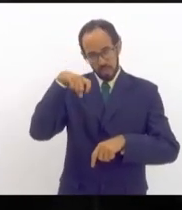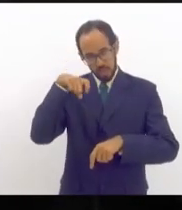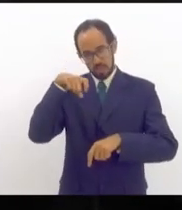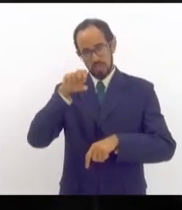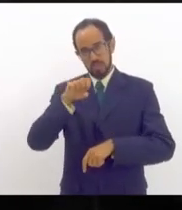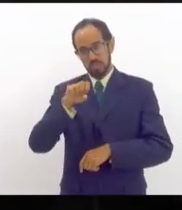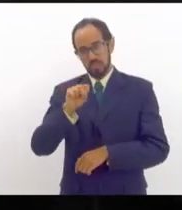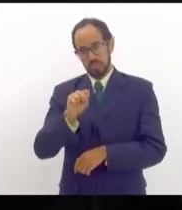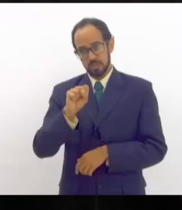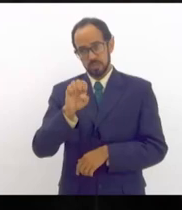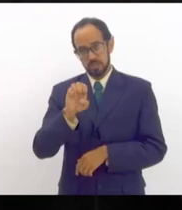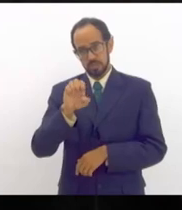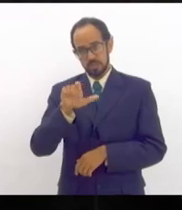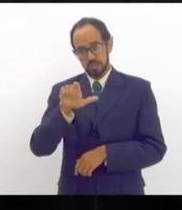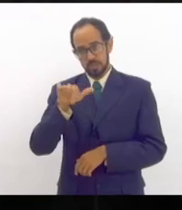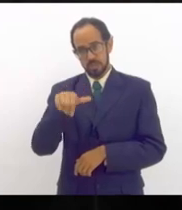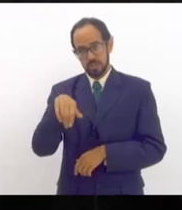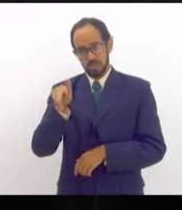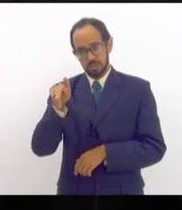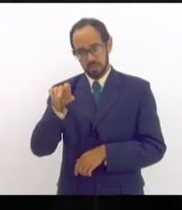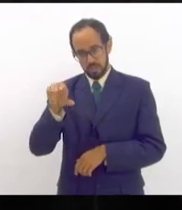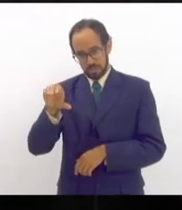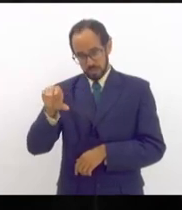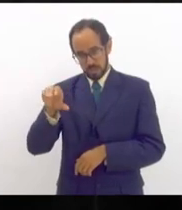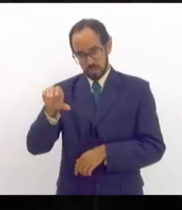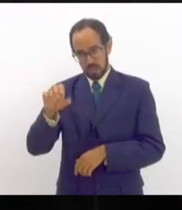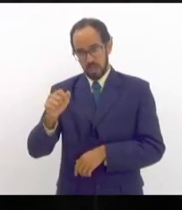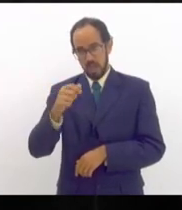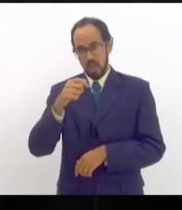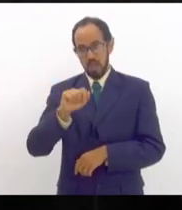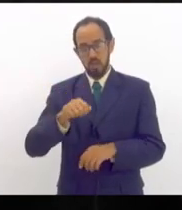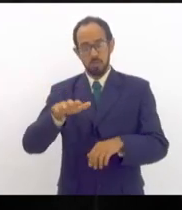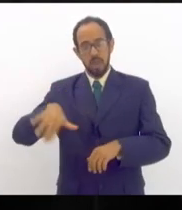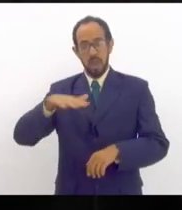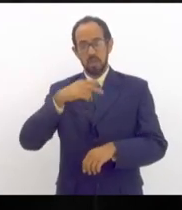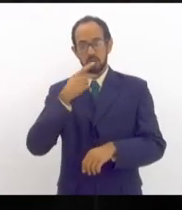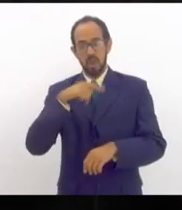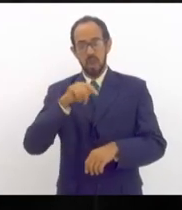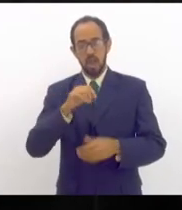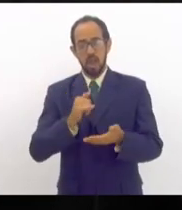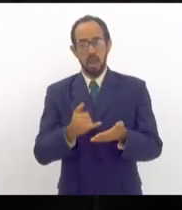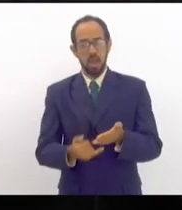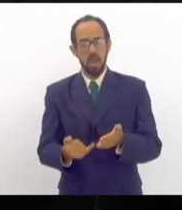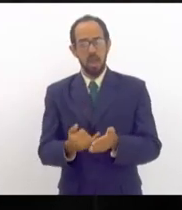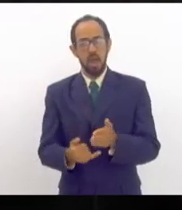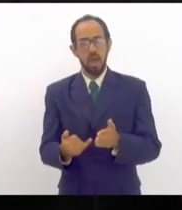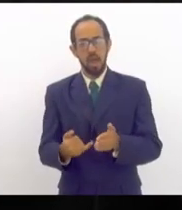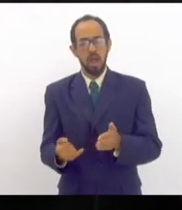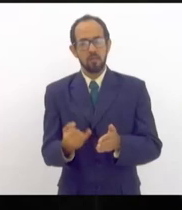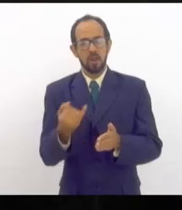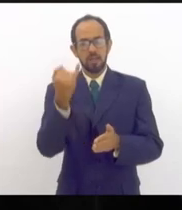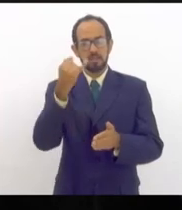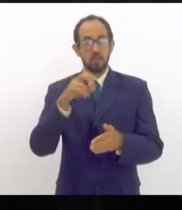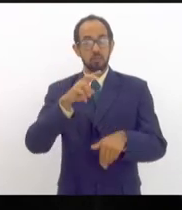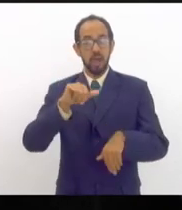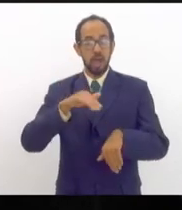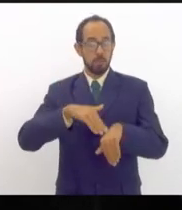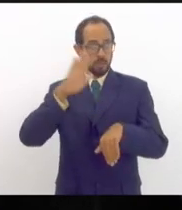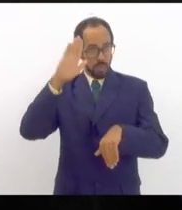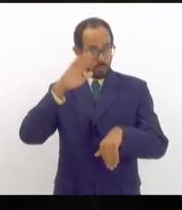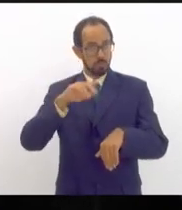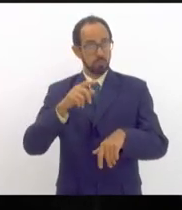o mercado vem diz assim a inflação vai subir outros chegam